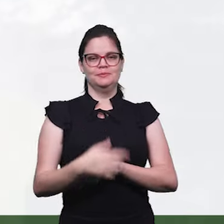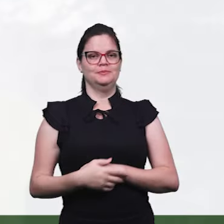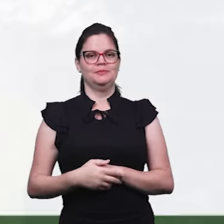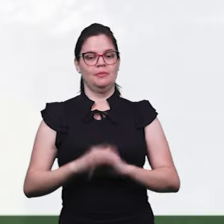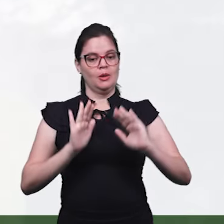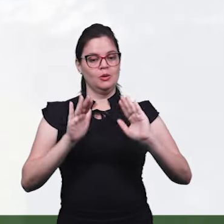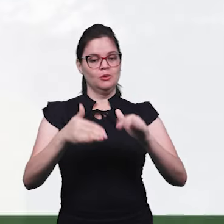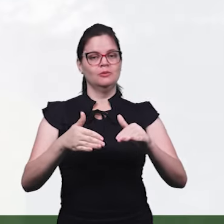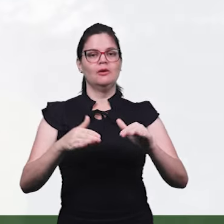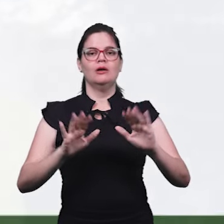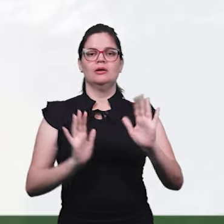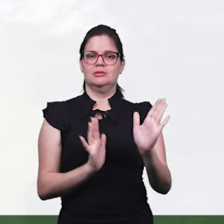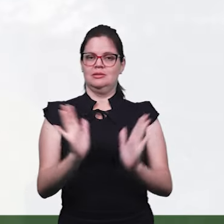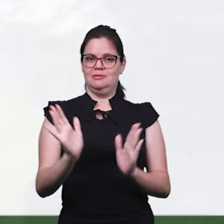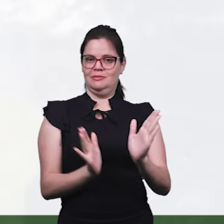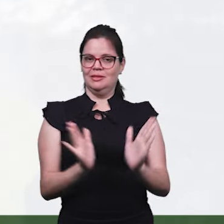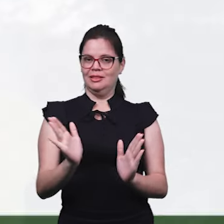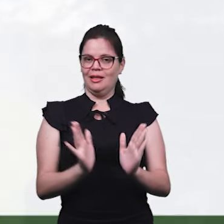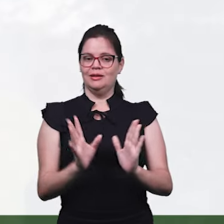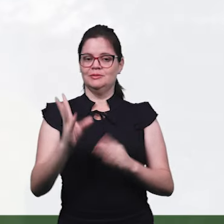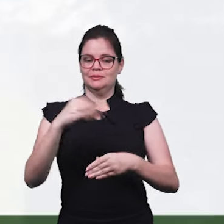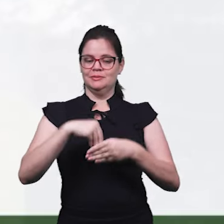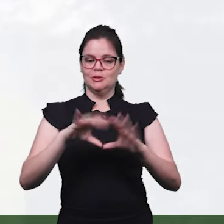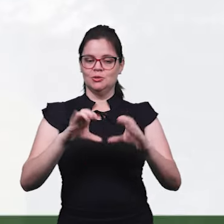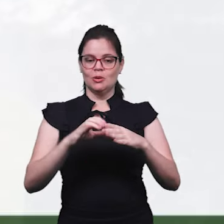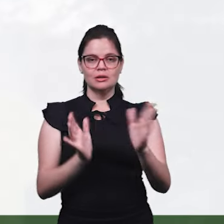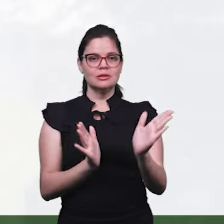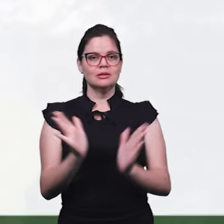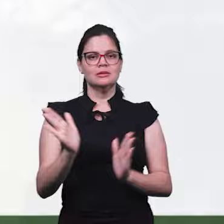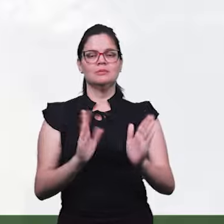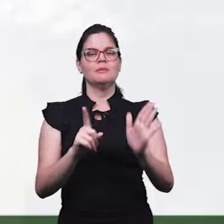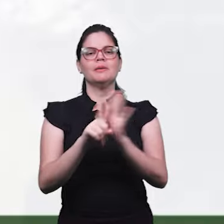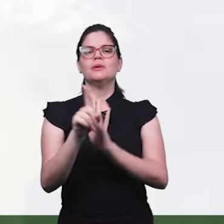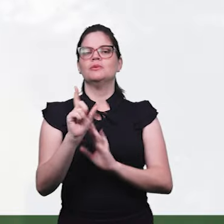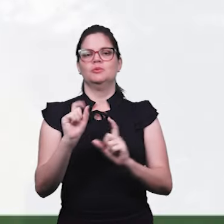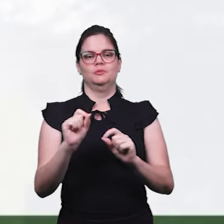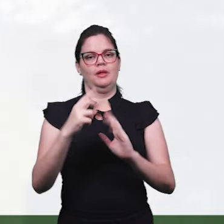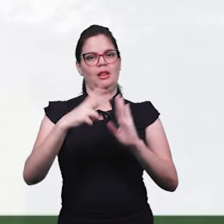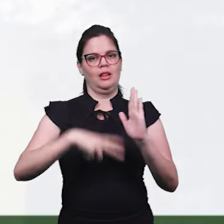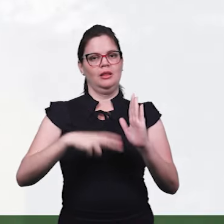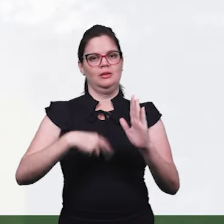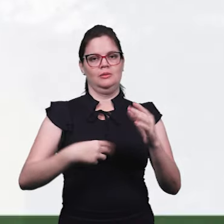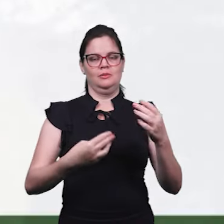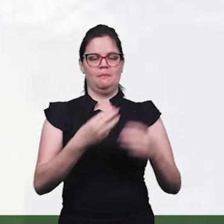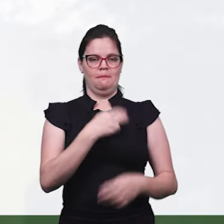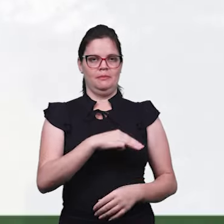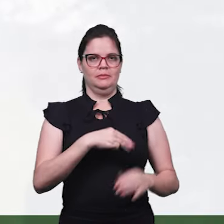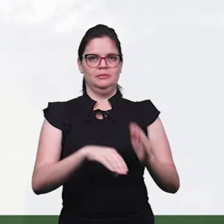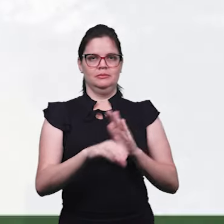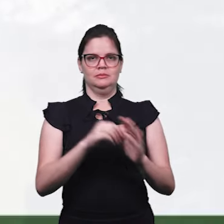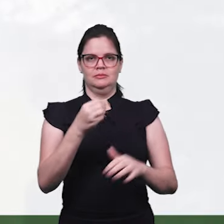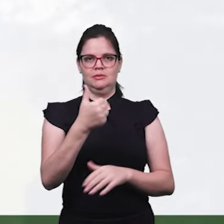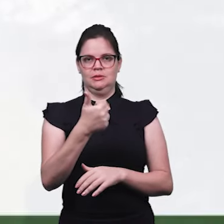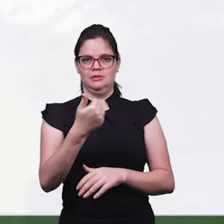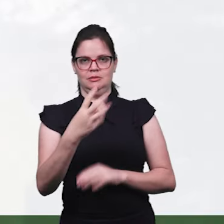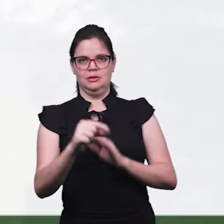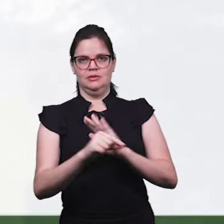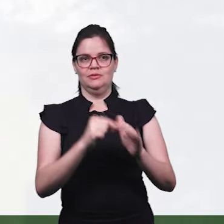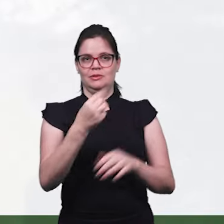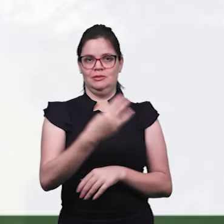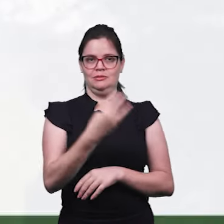pergunta foi a seguinte, lendo Mateus capítulo 13, verso 33 agora, e Marcos capítulo 8, verso